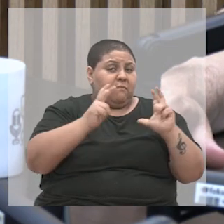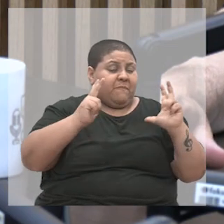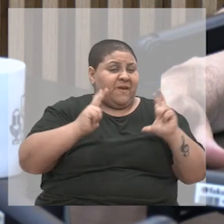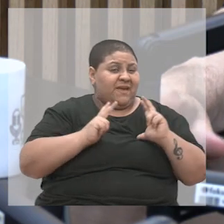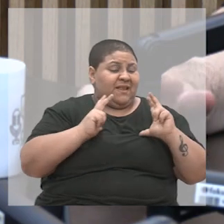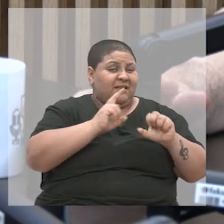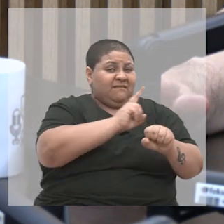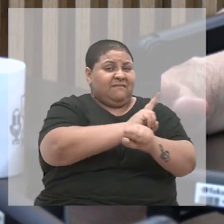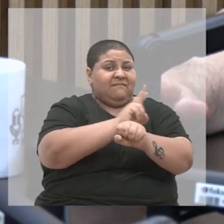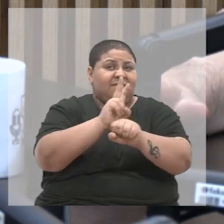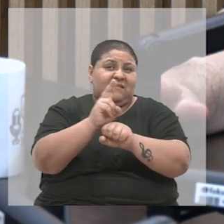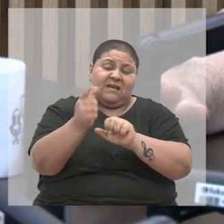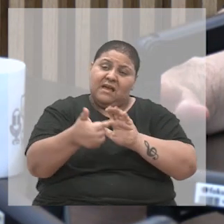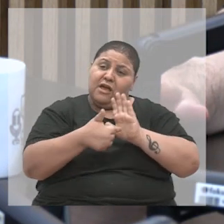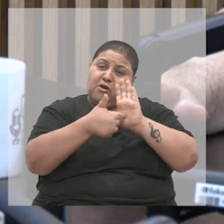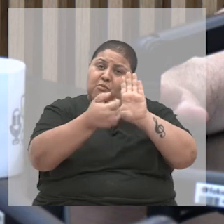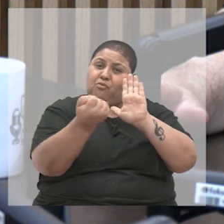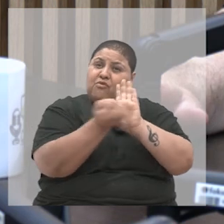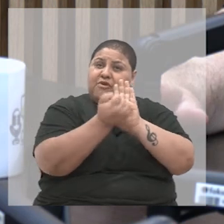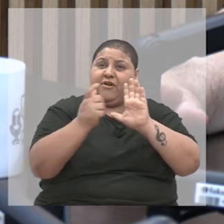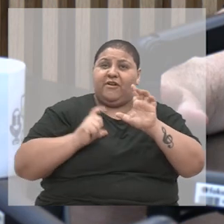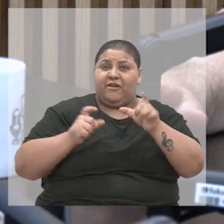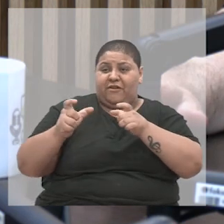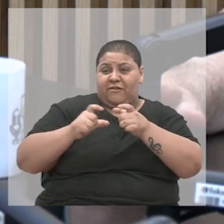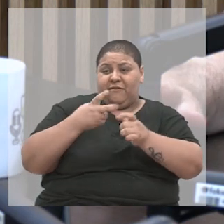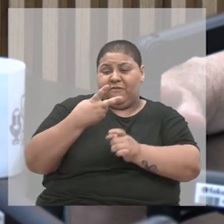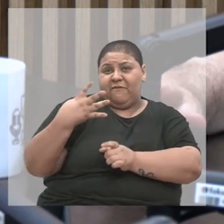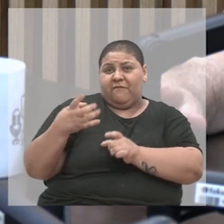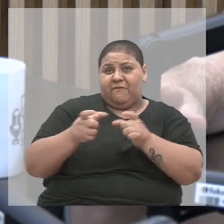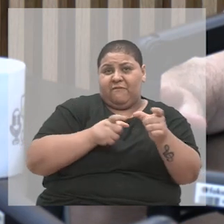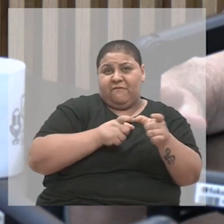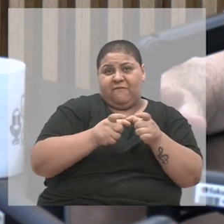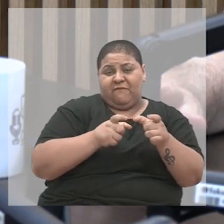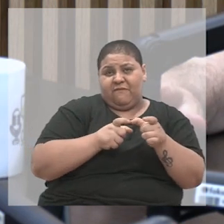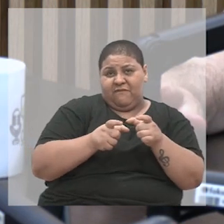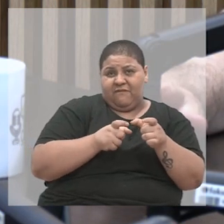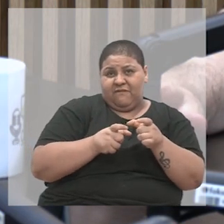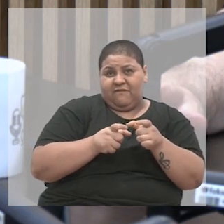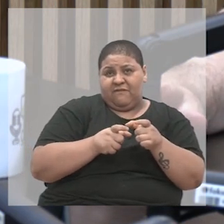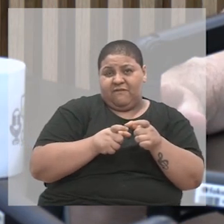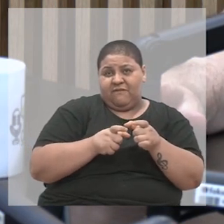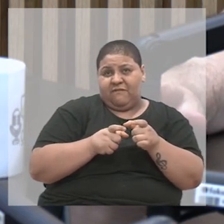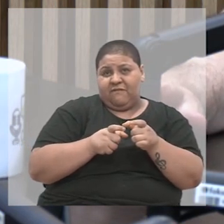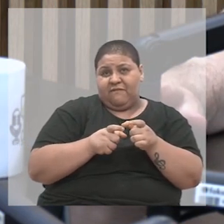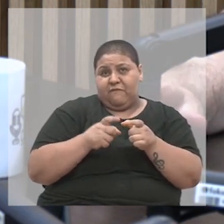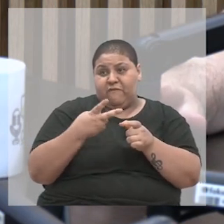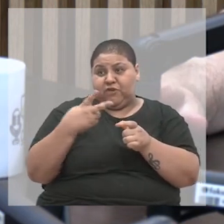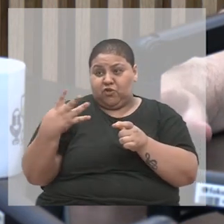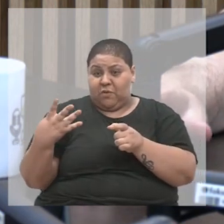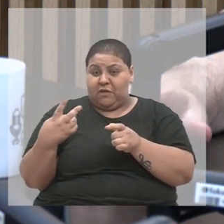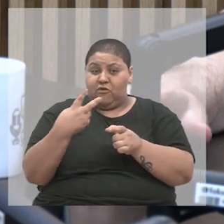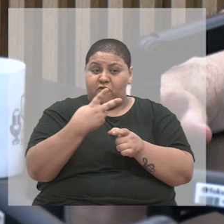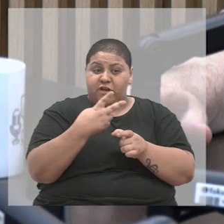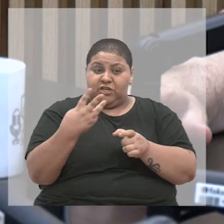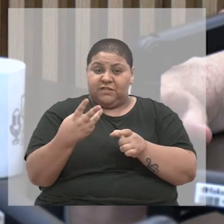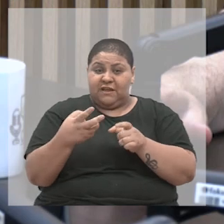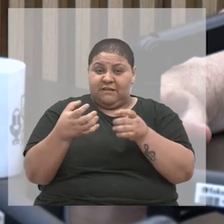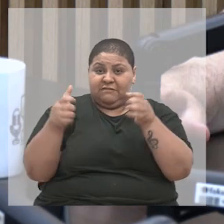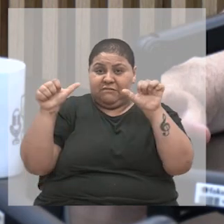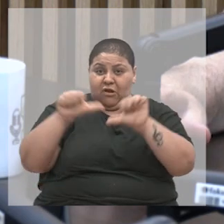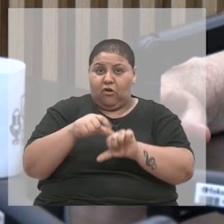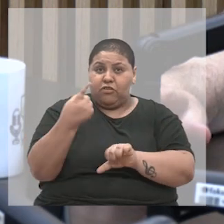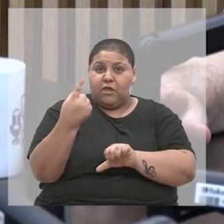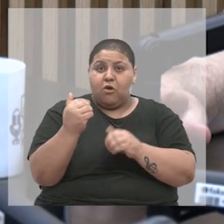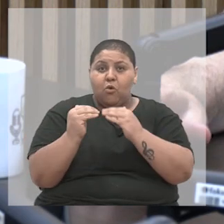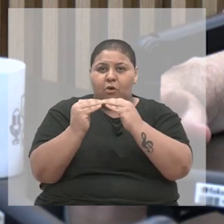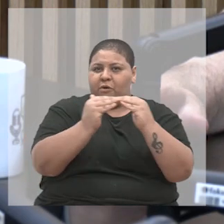tratado, aí é expor a marca, né? Aí eu vou ter jogo lá, 24 jogos de Liga Nacional, 23 derrotas e um empate.